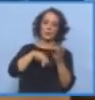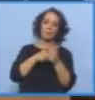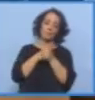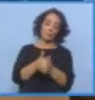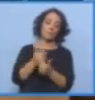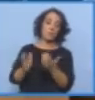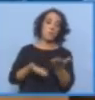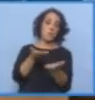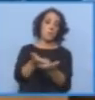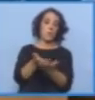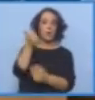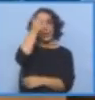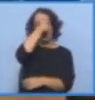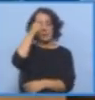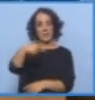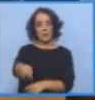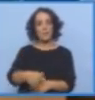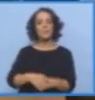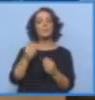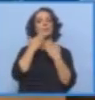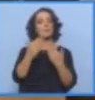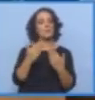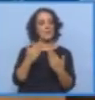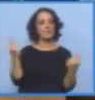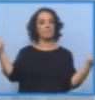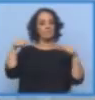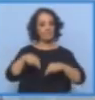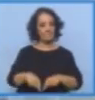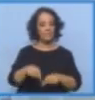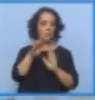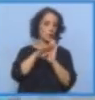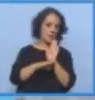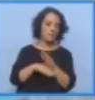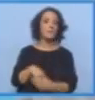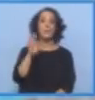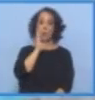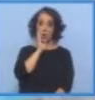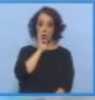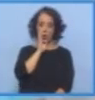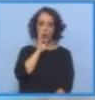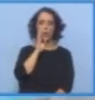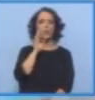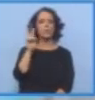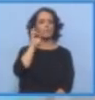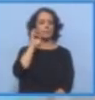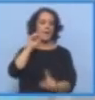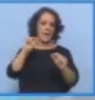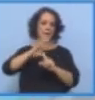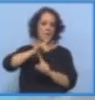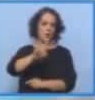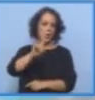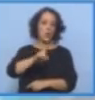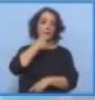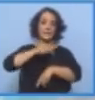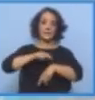é proposta nas missas deste domingo. Muito obrigado por terem estado neste programa. Mais logo, siga-nos na rádio, na Antena 1, quando